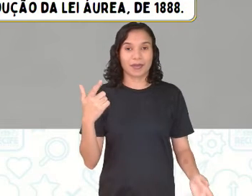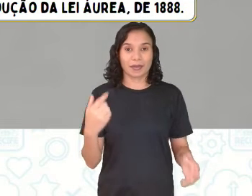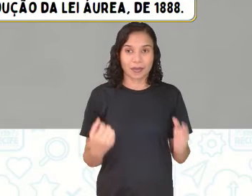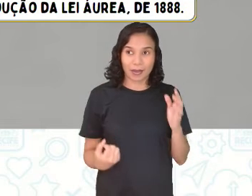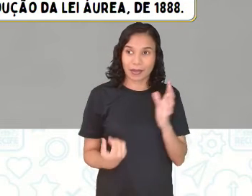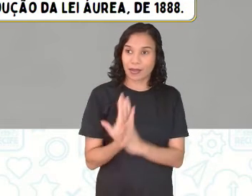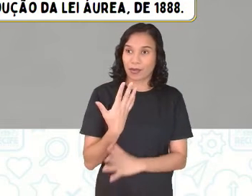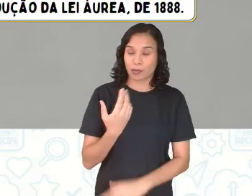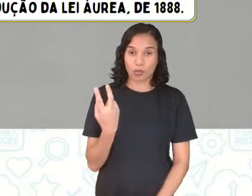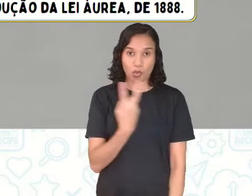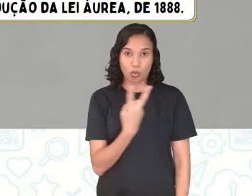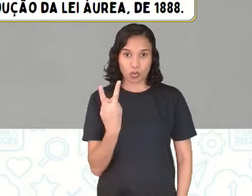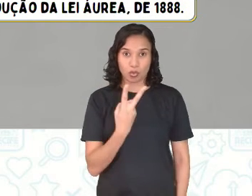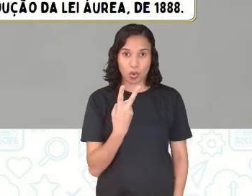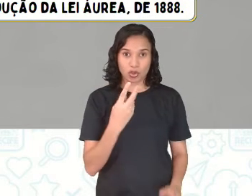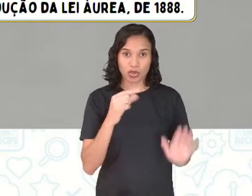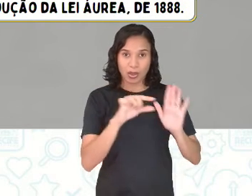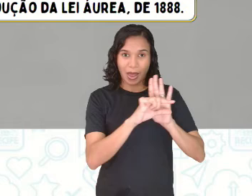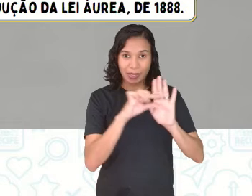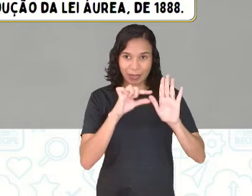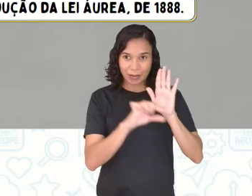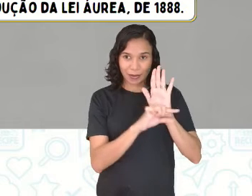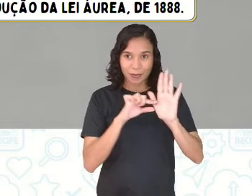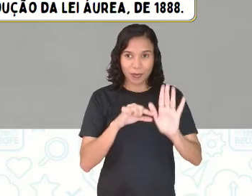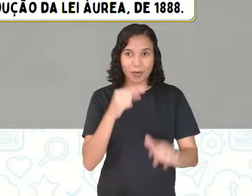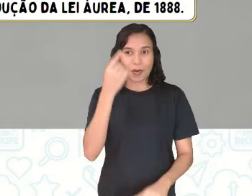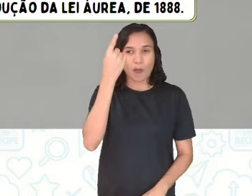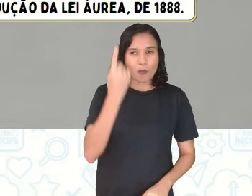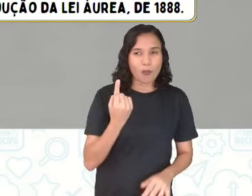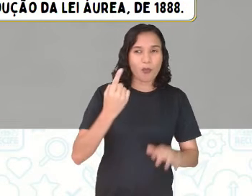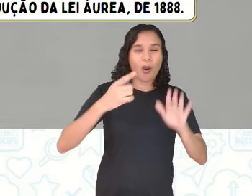constituída de 2 artigos. Vejam só, uma lei.